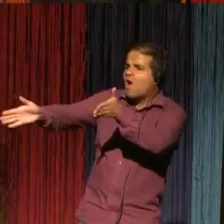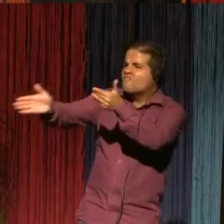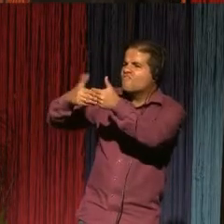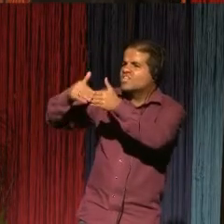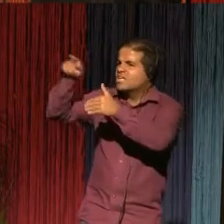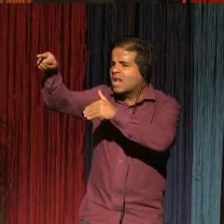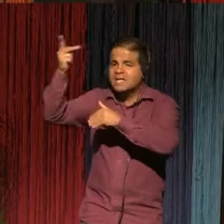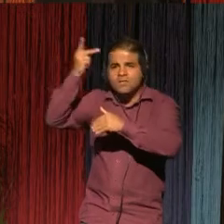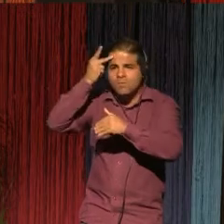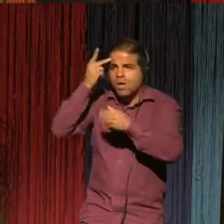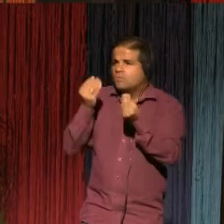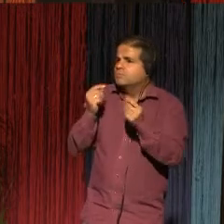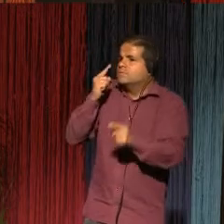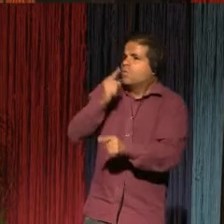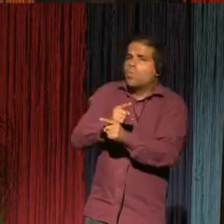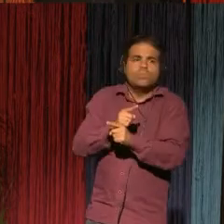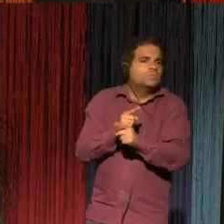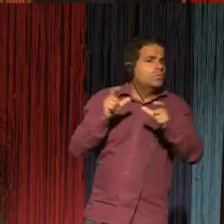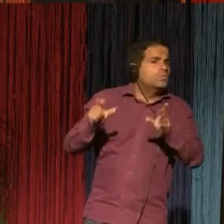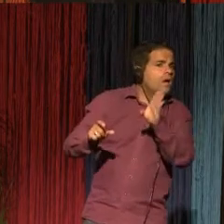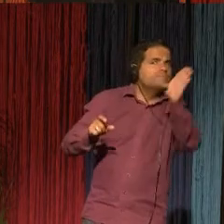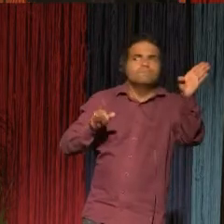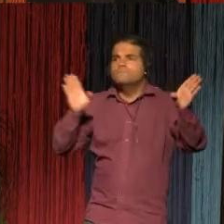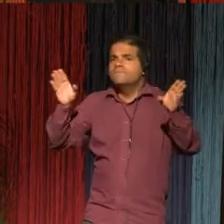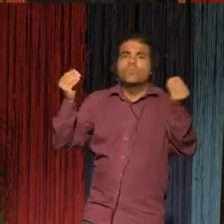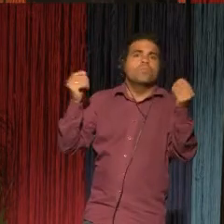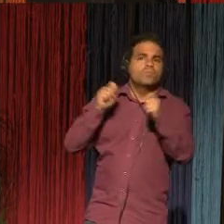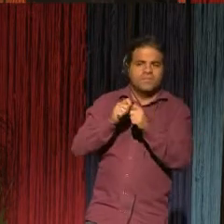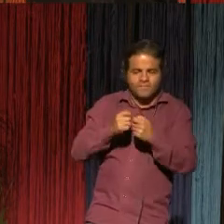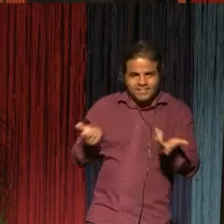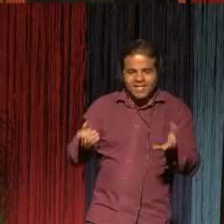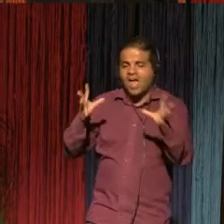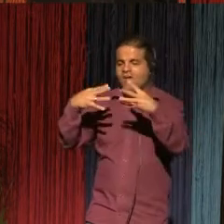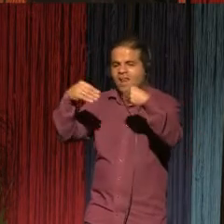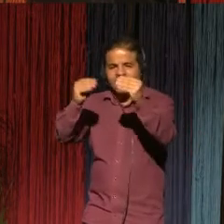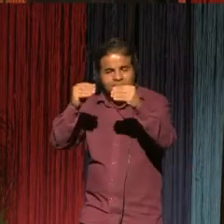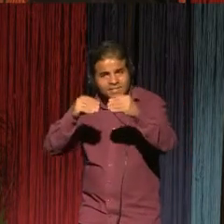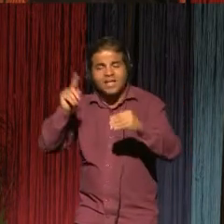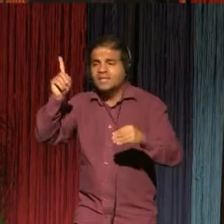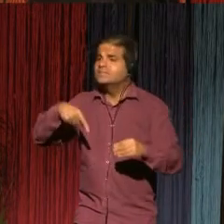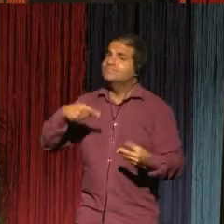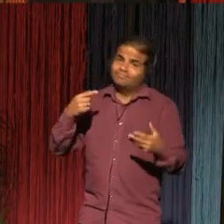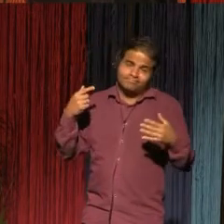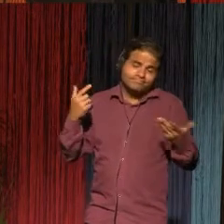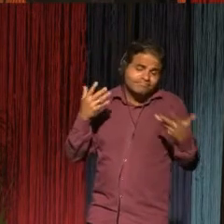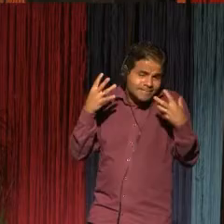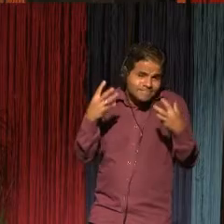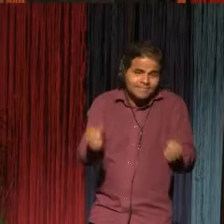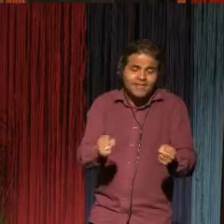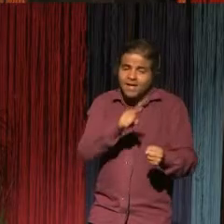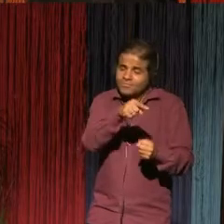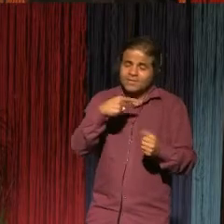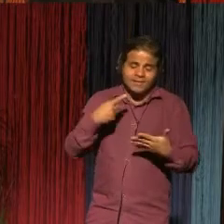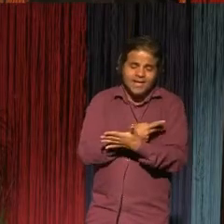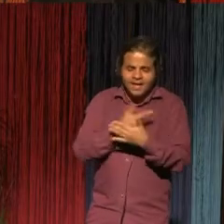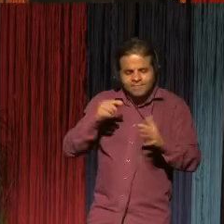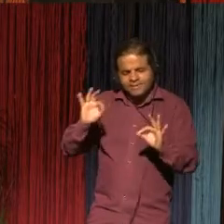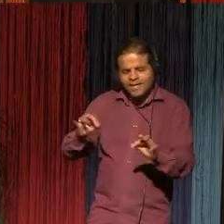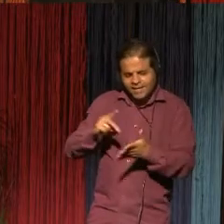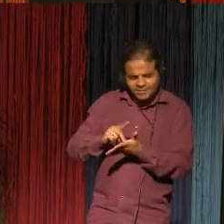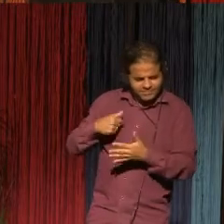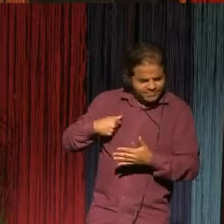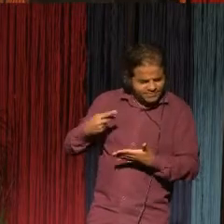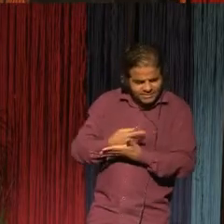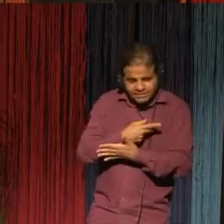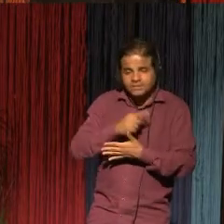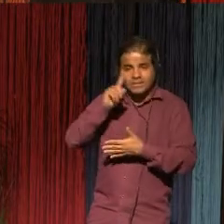vai encontrar um outro caminho para chegar onde você precisa? Outra coisa, a flexibilidade de admitir que você está errado assim que obtiver